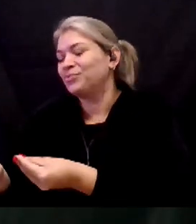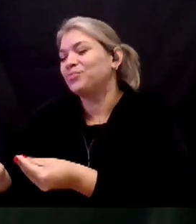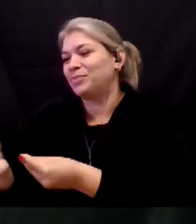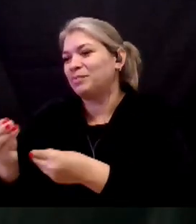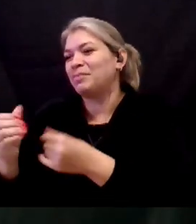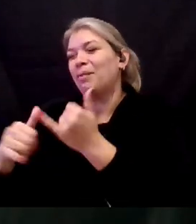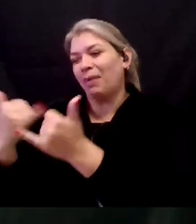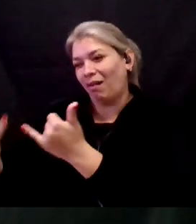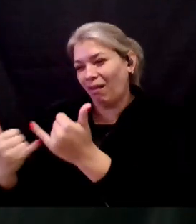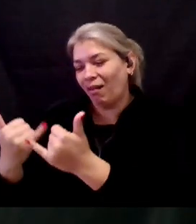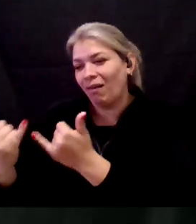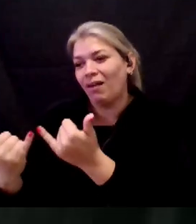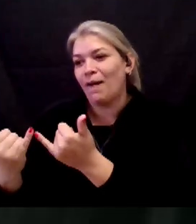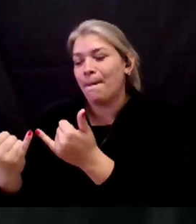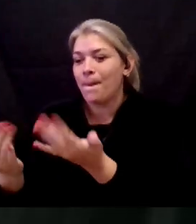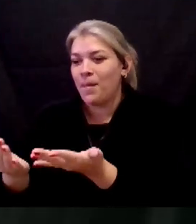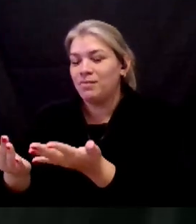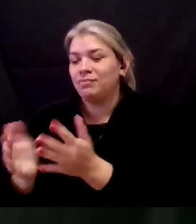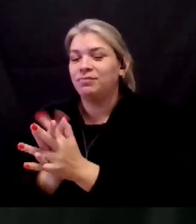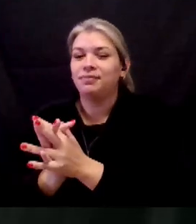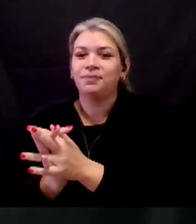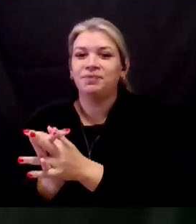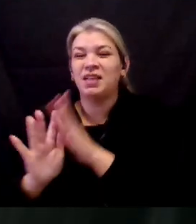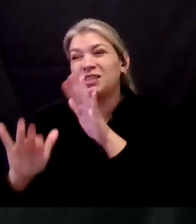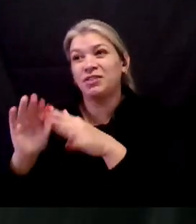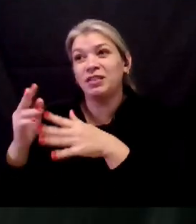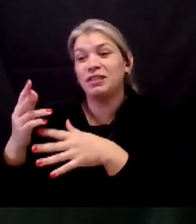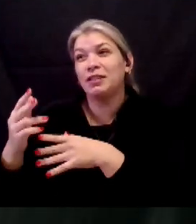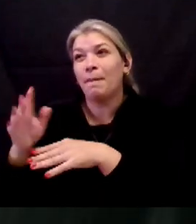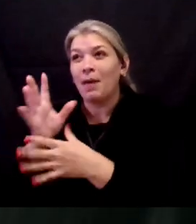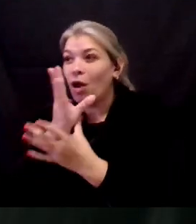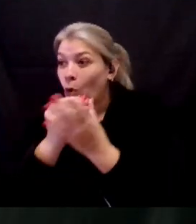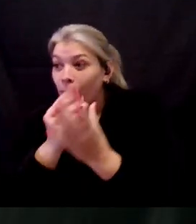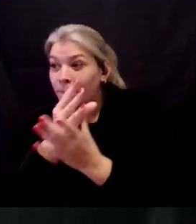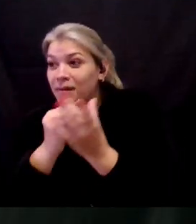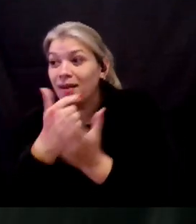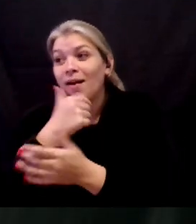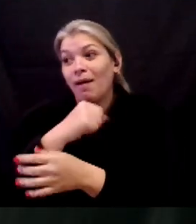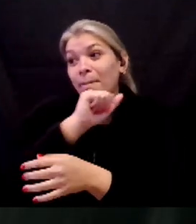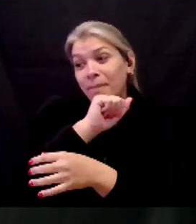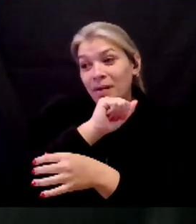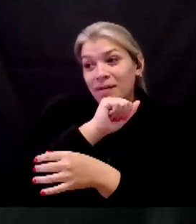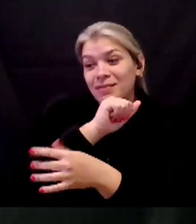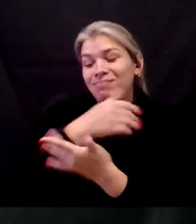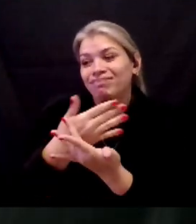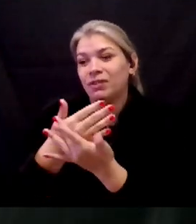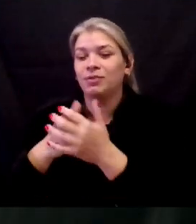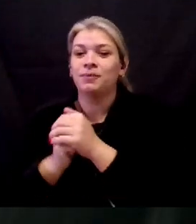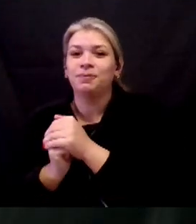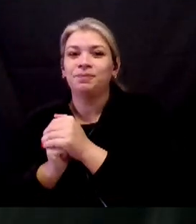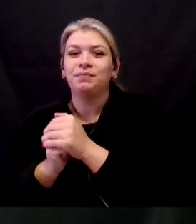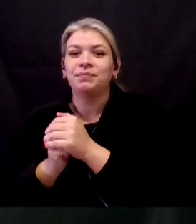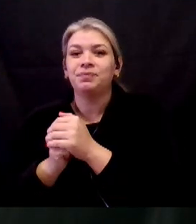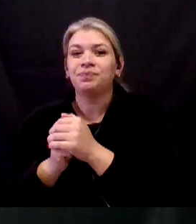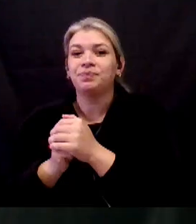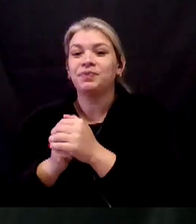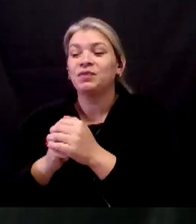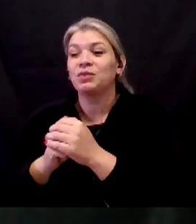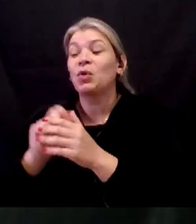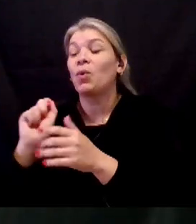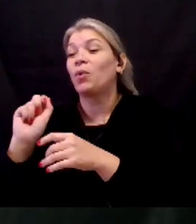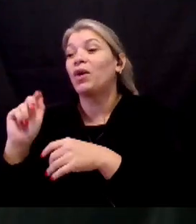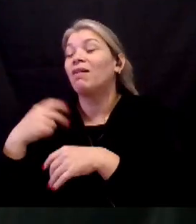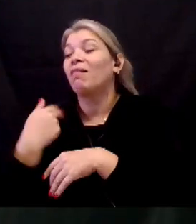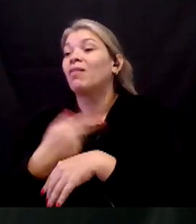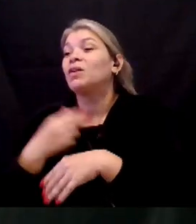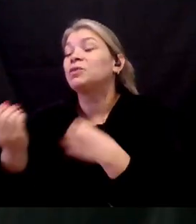para reproduzir de repente o que elas veem a mãe fazer. Então, até o que a gente pode falar sobre o impacto na